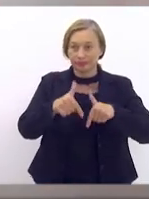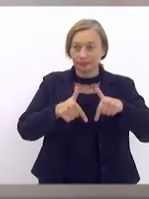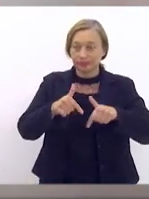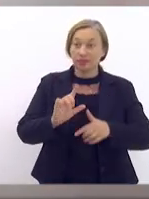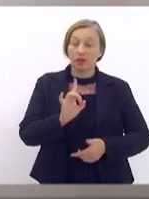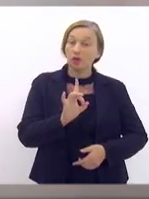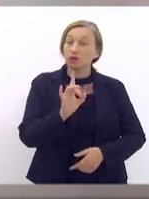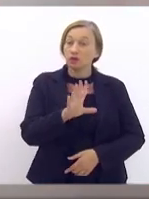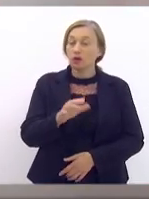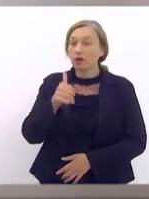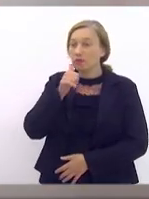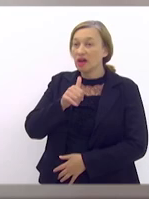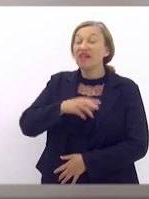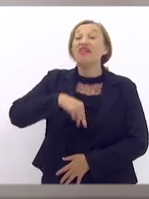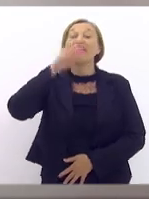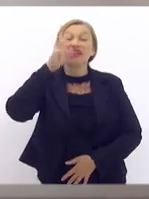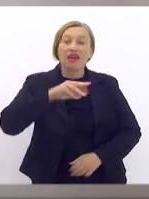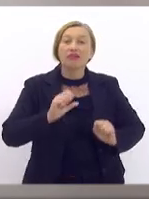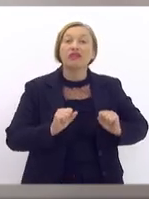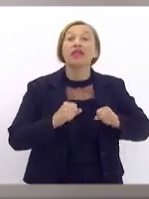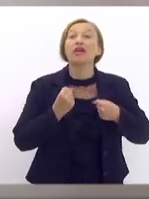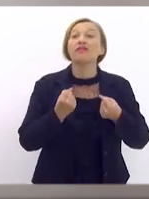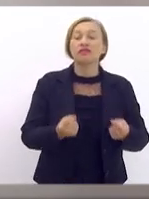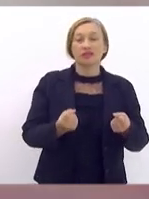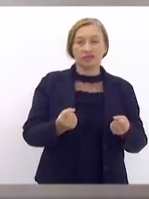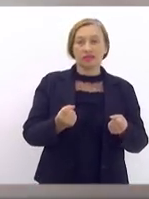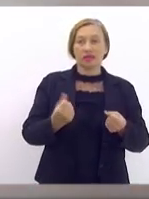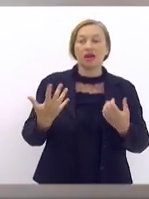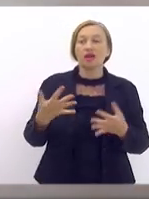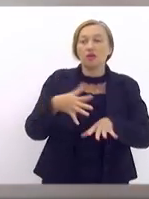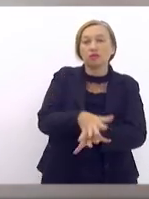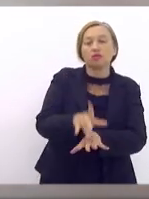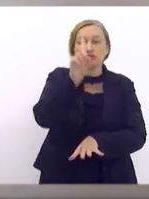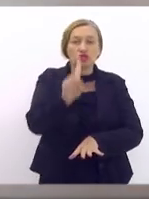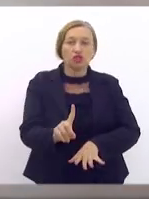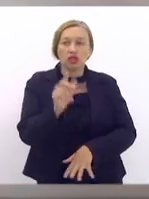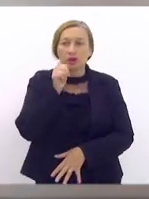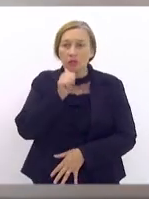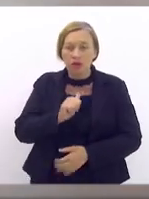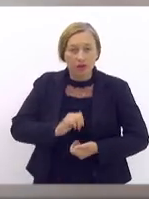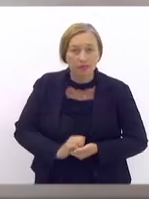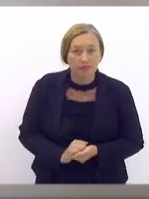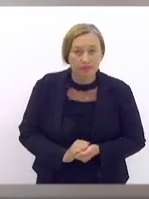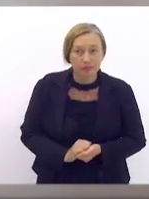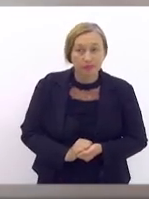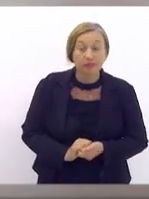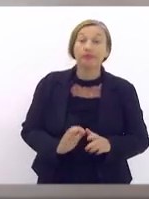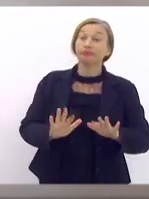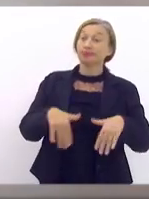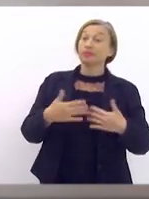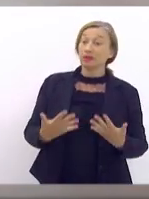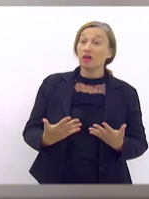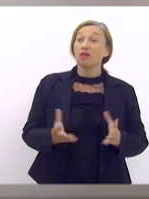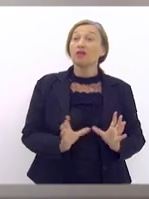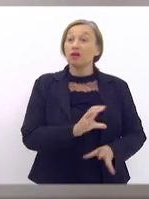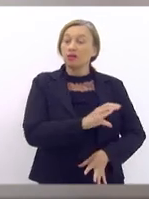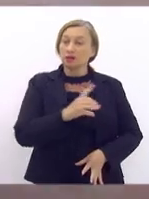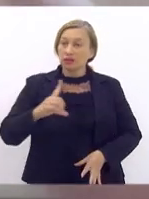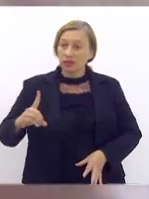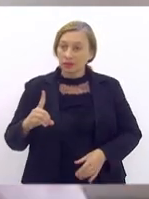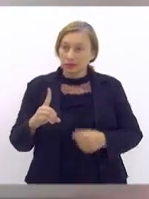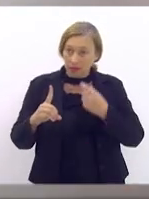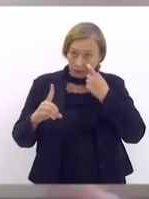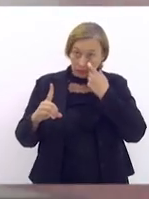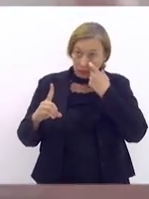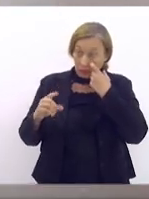da Mulher. Porém, quem é que vai defender a inclusão dos direitos das mulheres naquela reforma? Aí vai ser a coordenação da bancada, assim